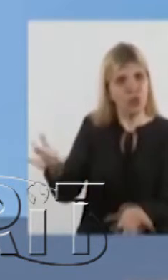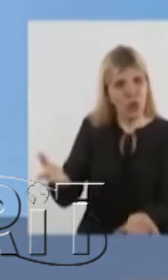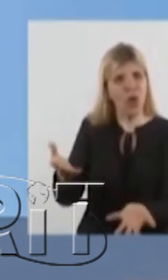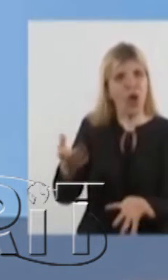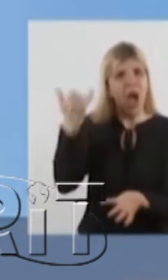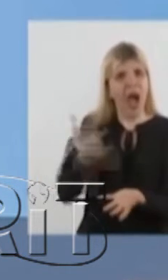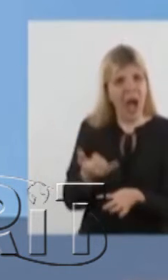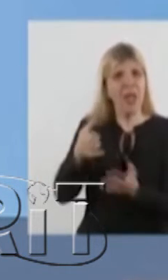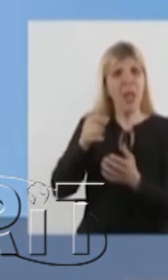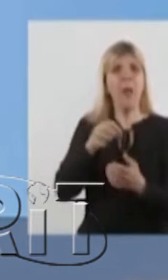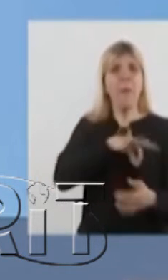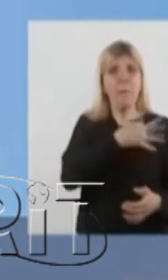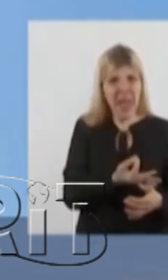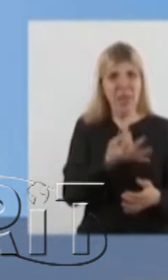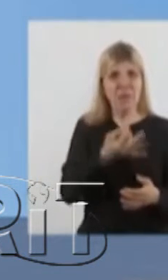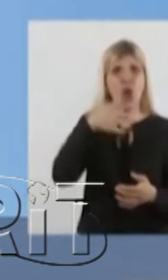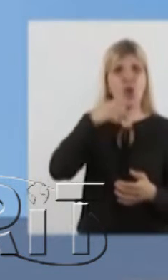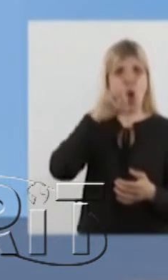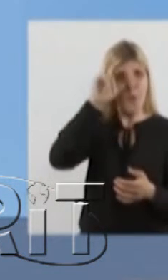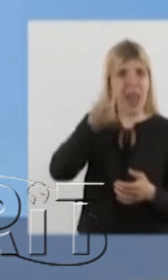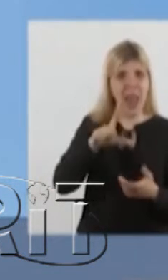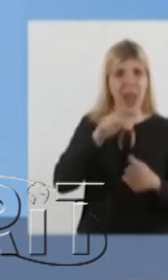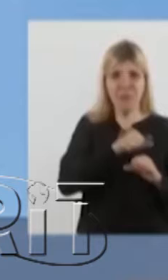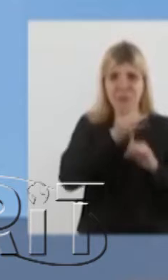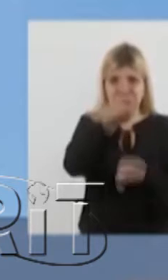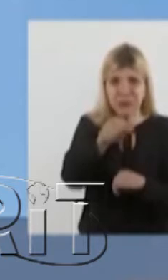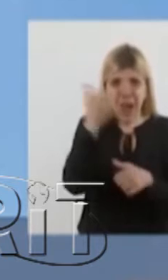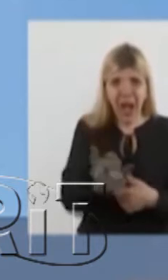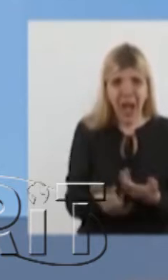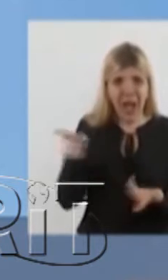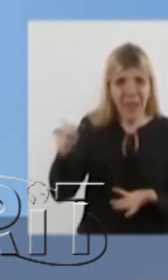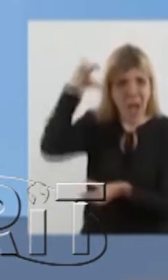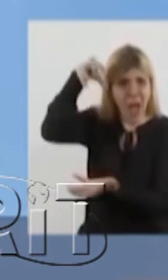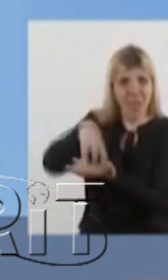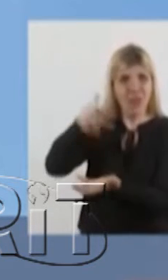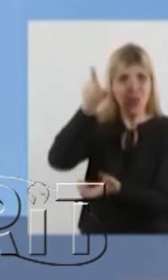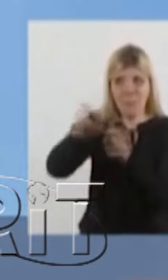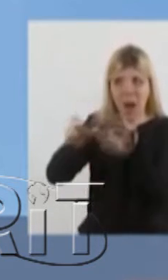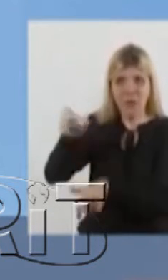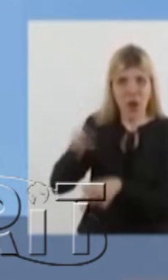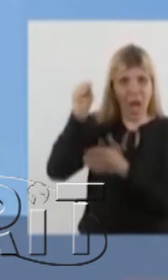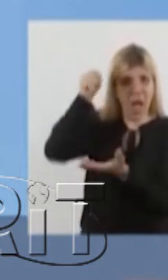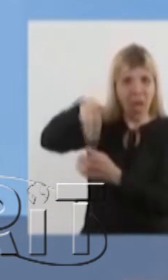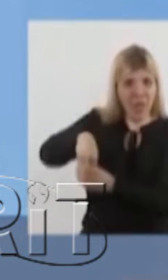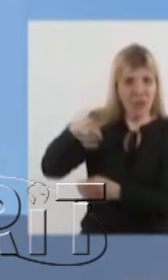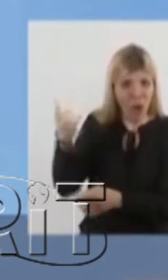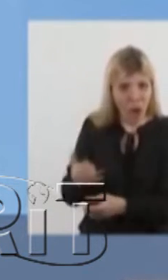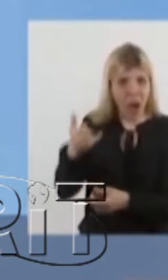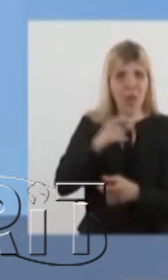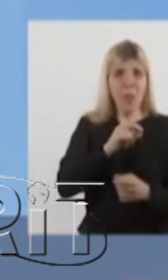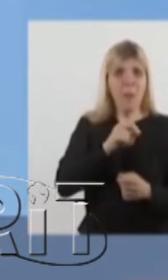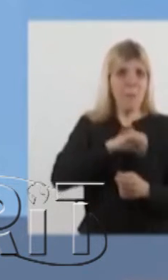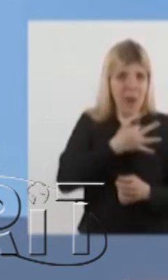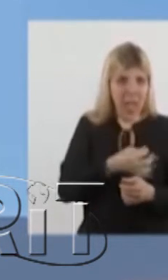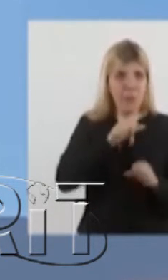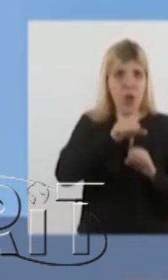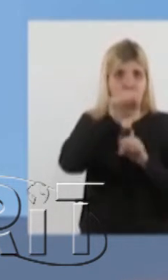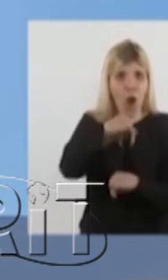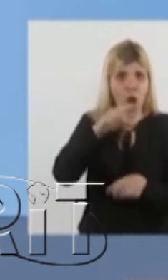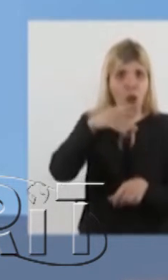tem vários ganhadores do Nobel para acabar com isso vou ser o primeiro a ser vacinado porque não tenho dúvida sobre a qualidade da vacina